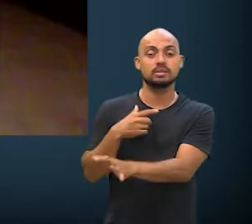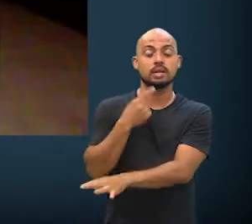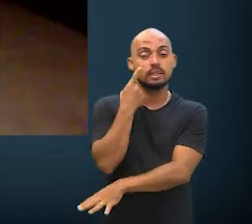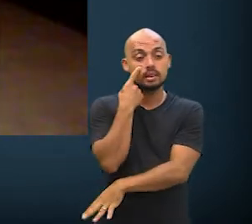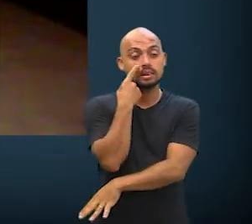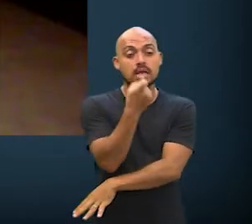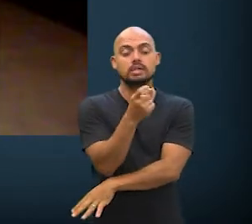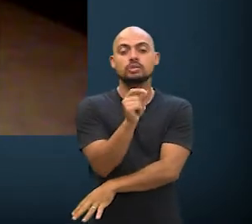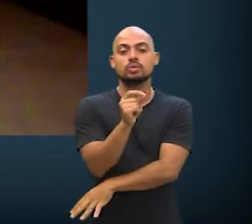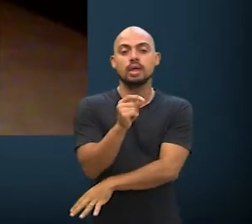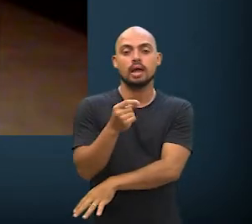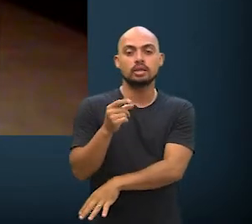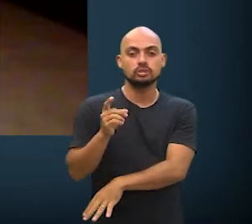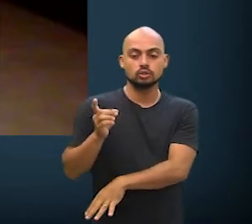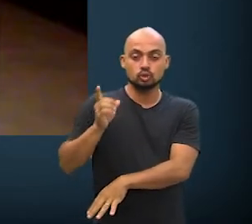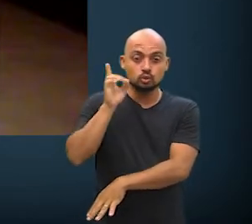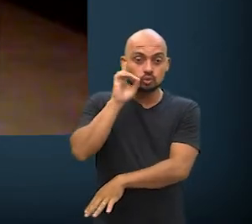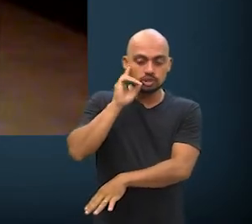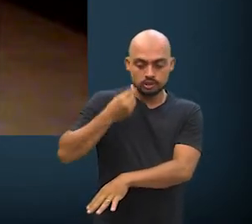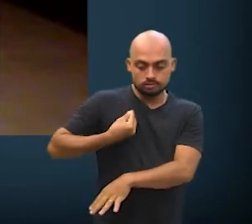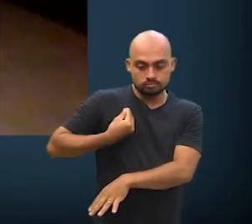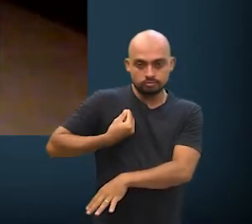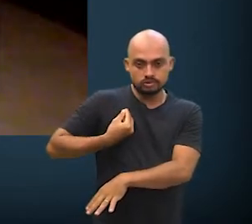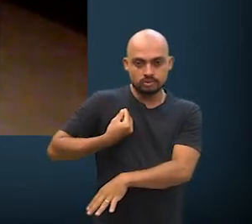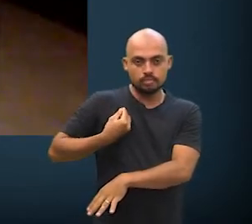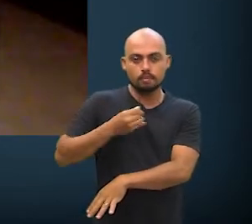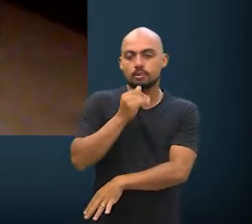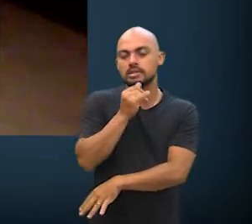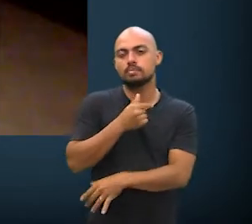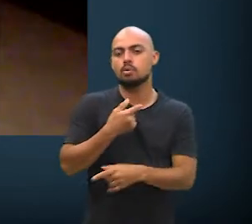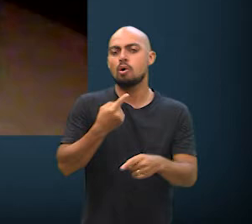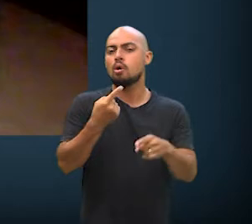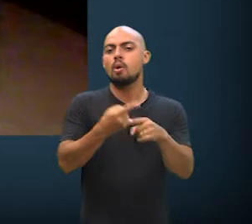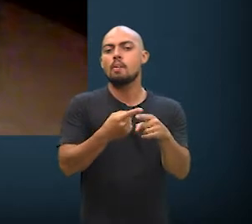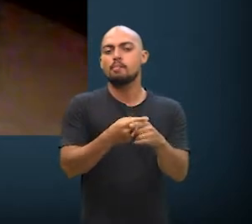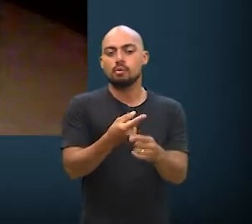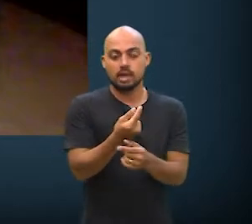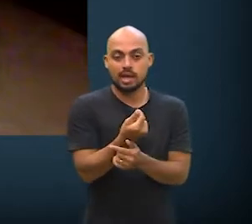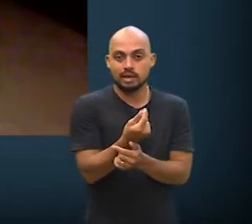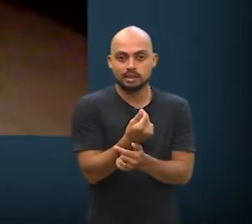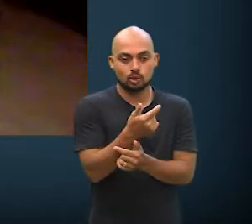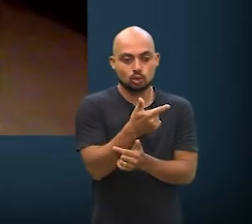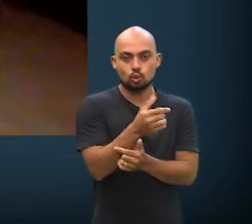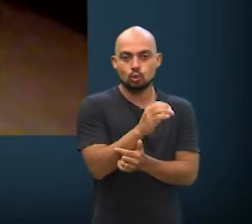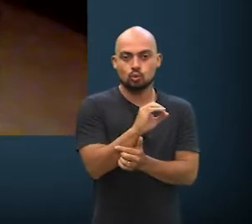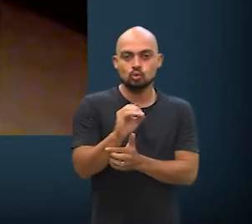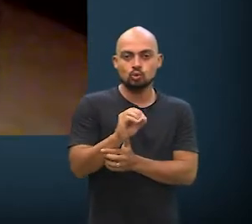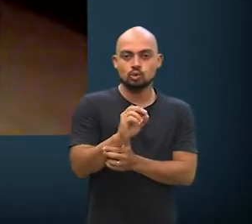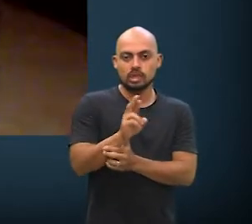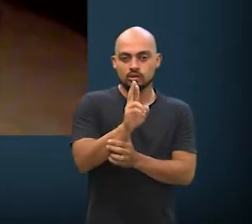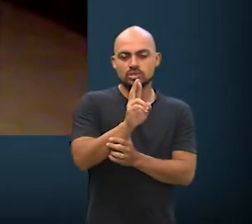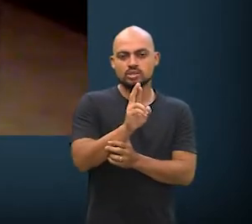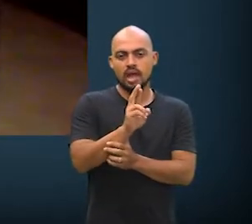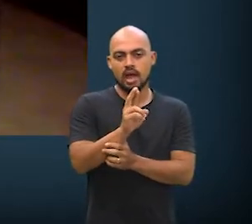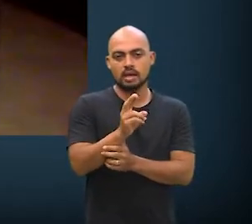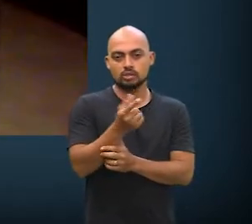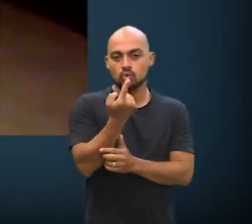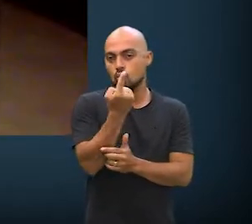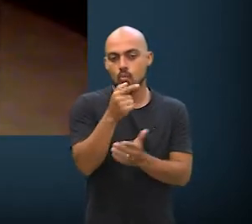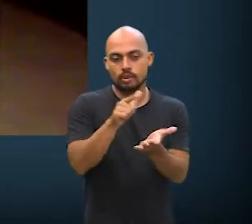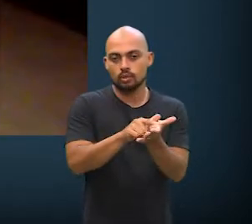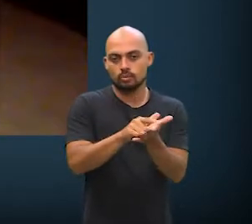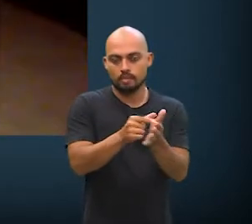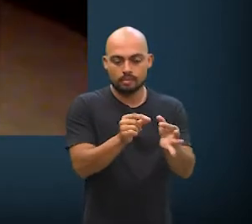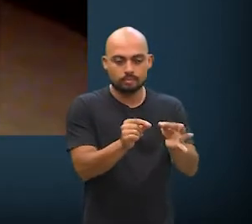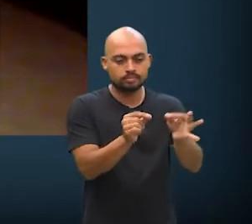colocar isso no dia a dia nosso. Então, tipo, por que tem uma nota de R$200 hoje? Você explica de uma forma simples. Poxa, por